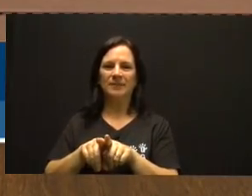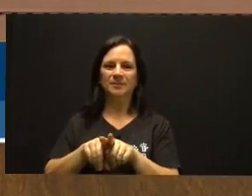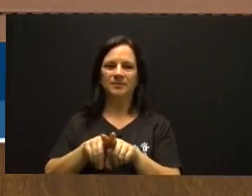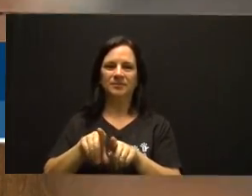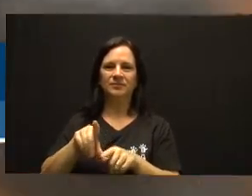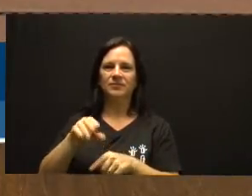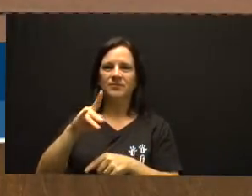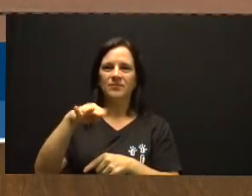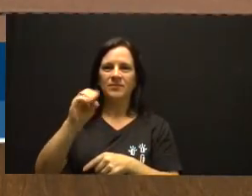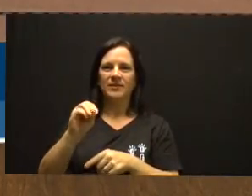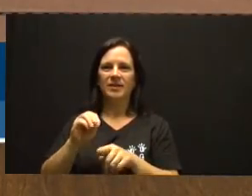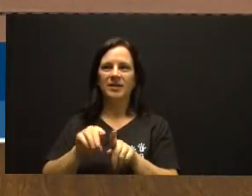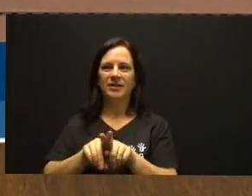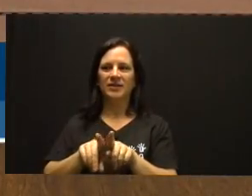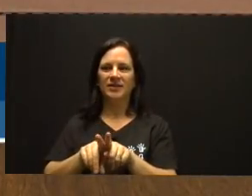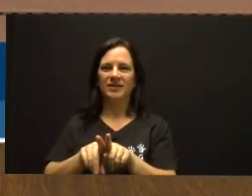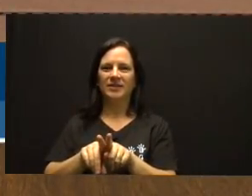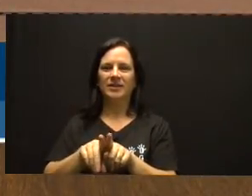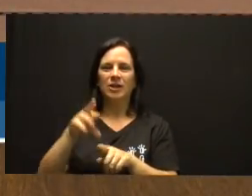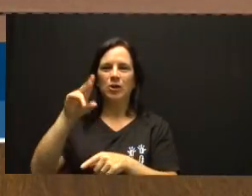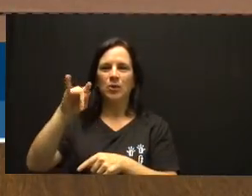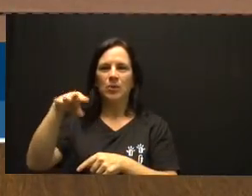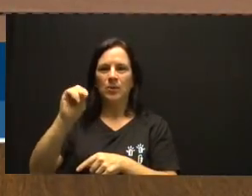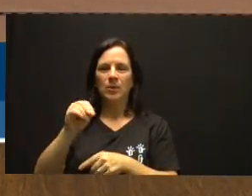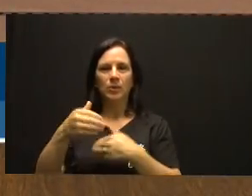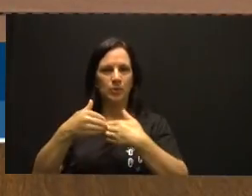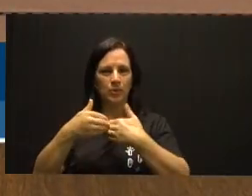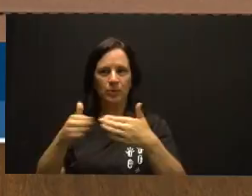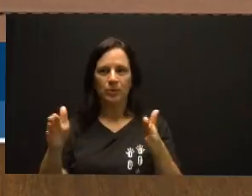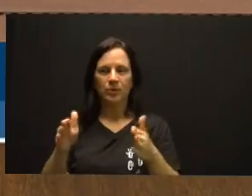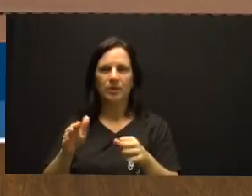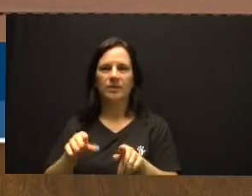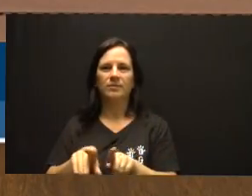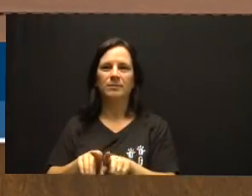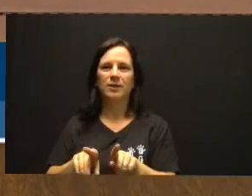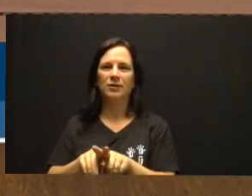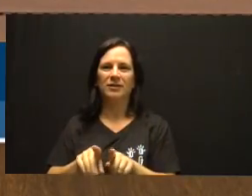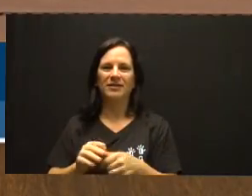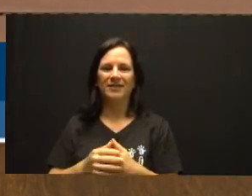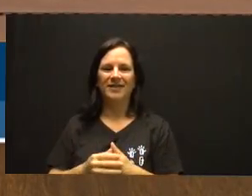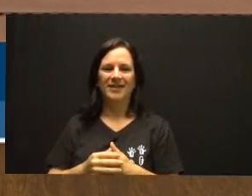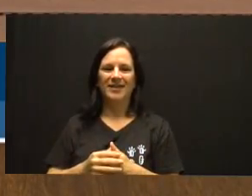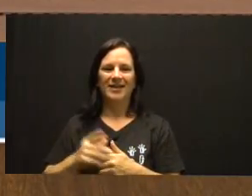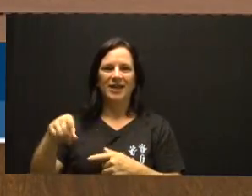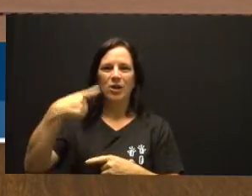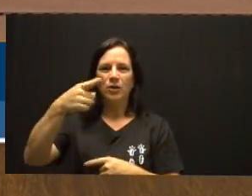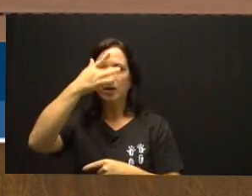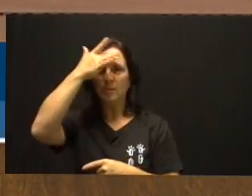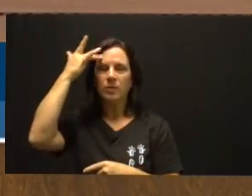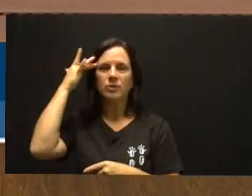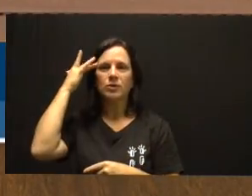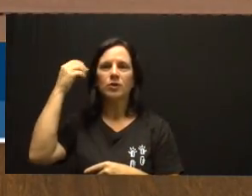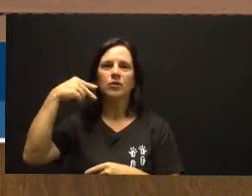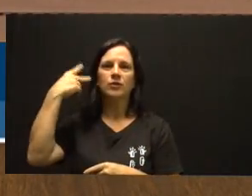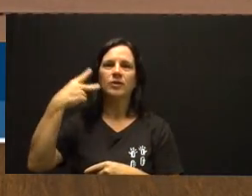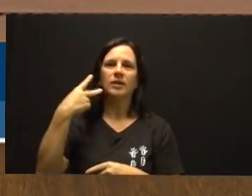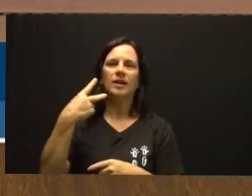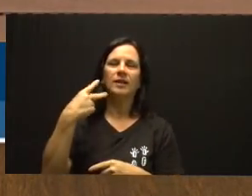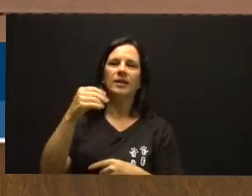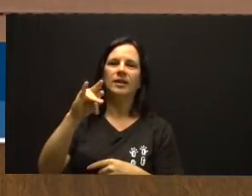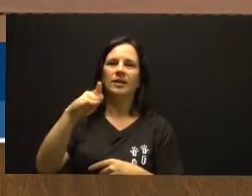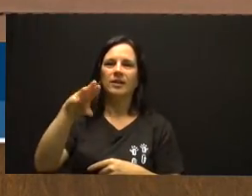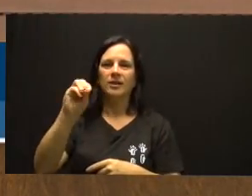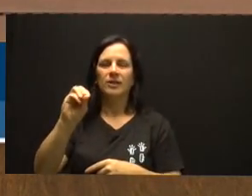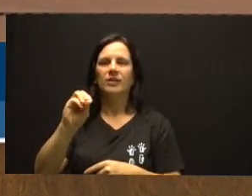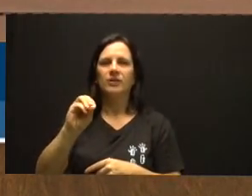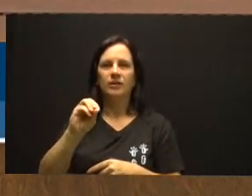Fábio Alves Moreira, Roxinho, que abriu mão do tempo. O próximo orador, então, o vereador Laelson Batista, ou